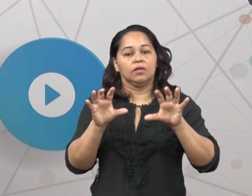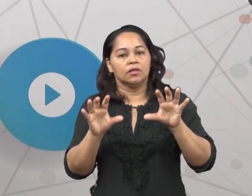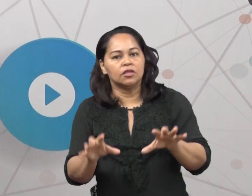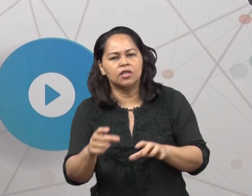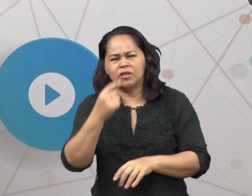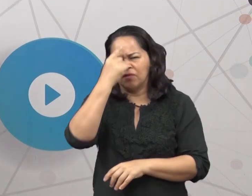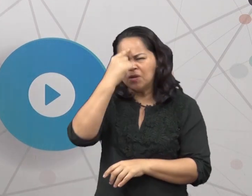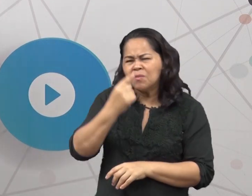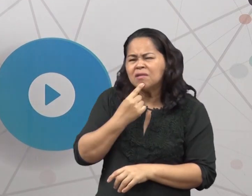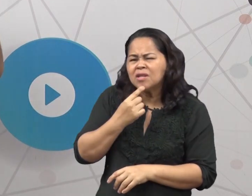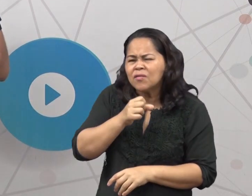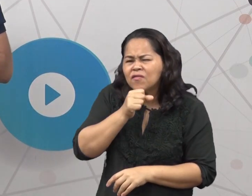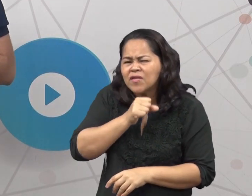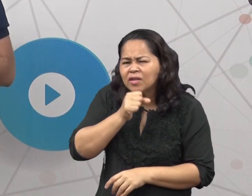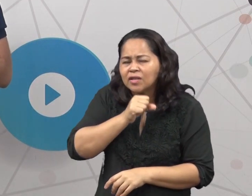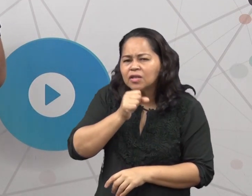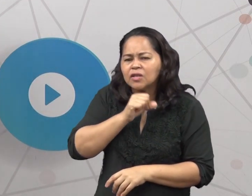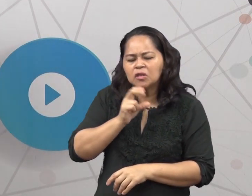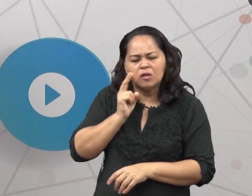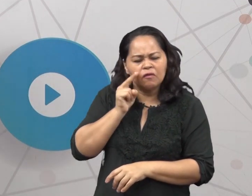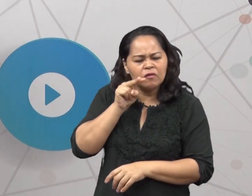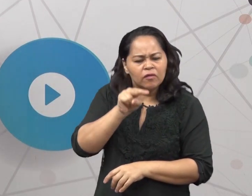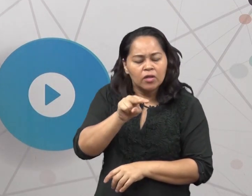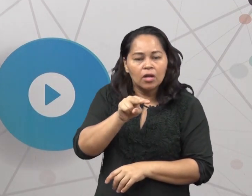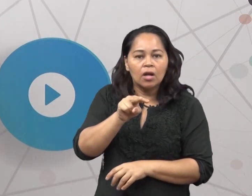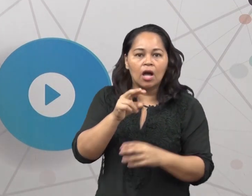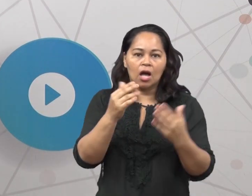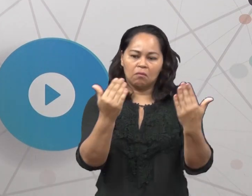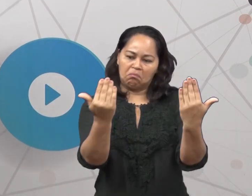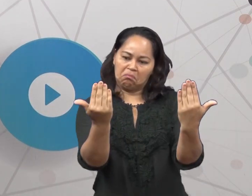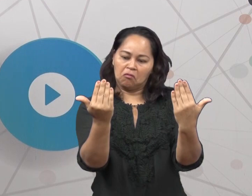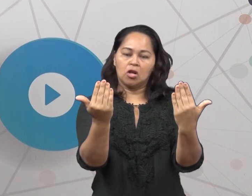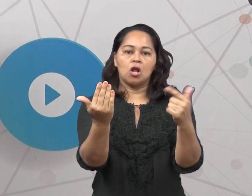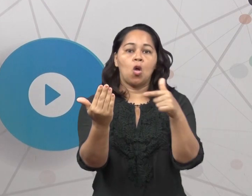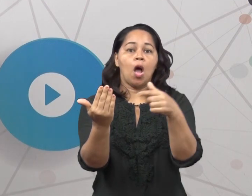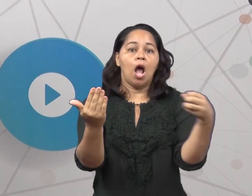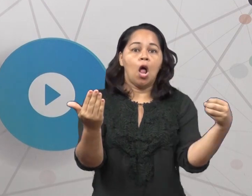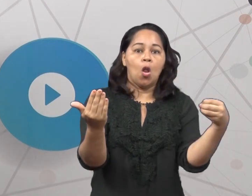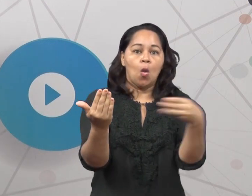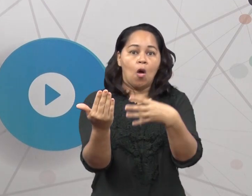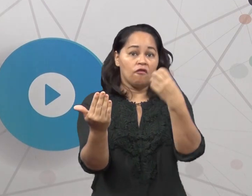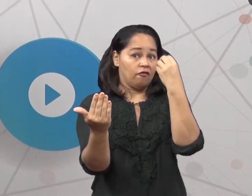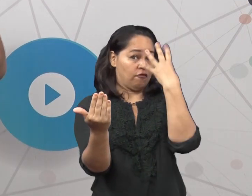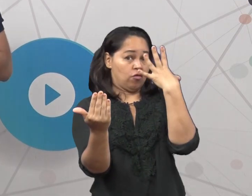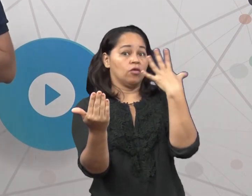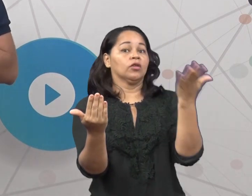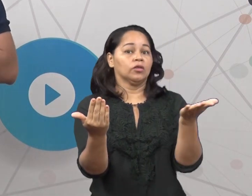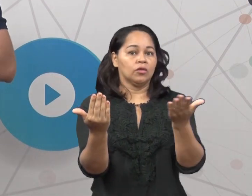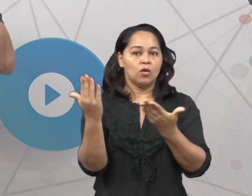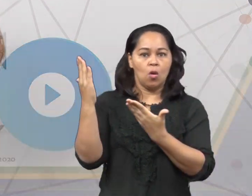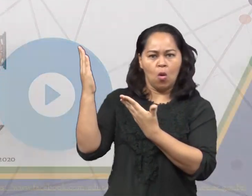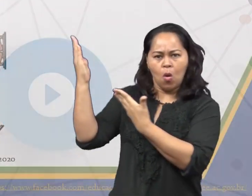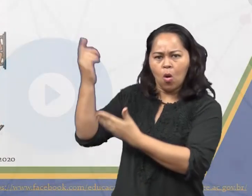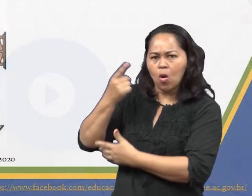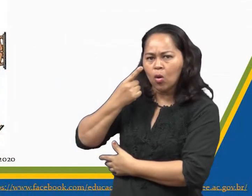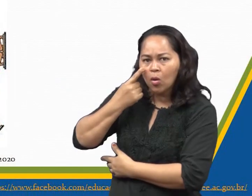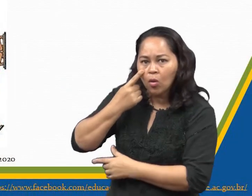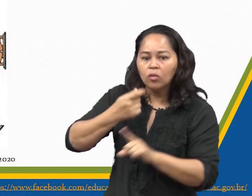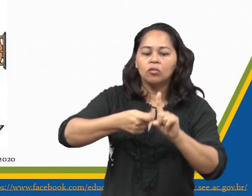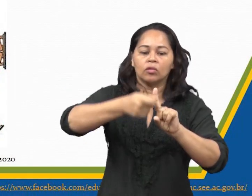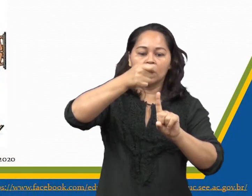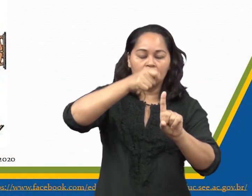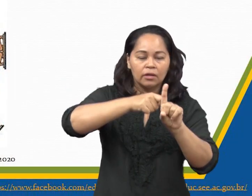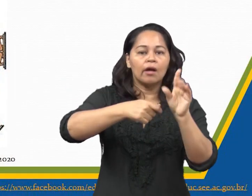imagens antigas, o que isso vai resultar? Você vai ver a diferença total. E antes, olha aí a imagem novamente, o calendário era